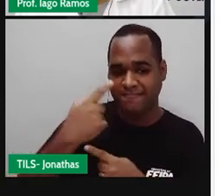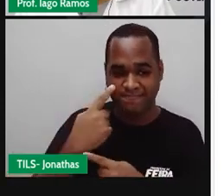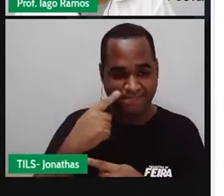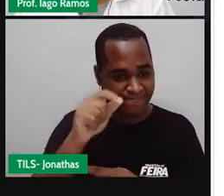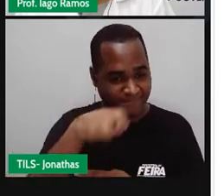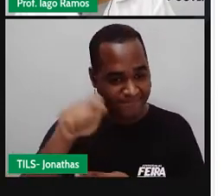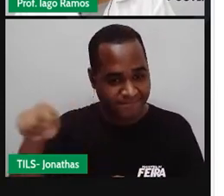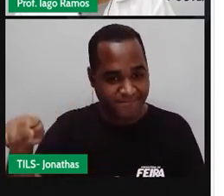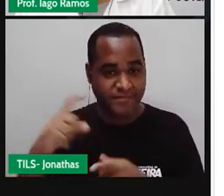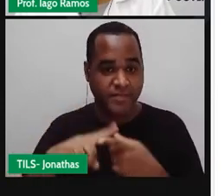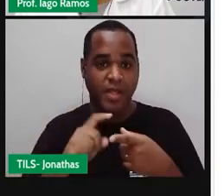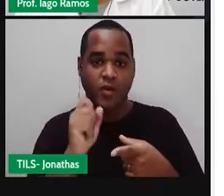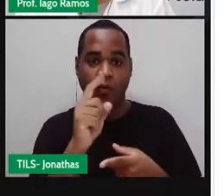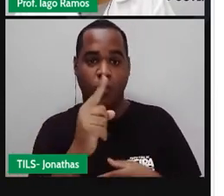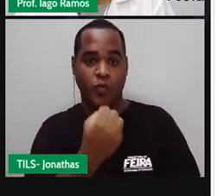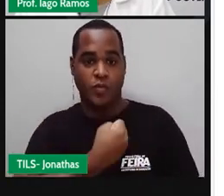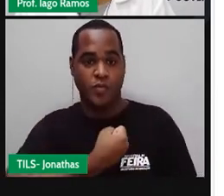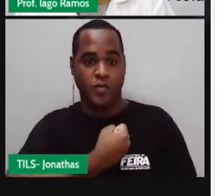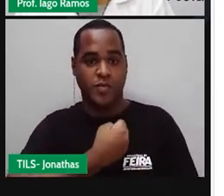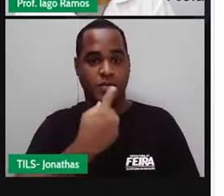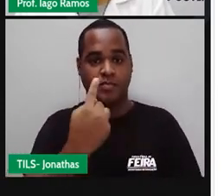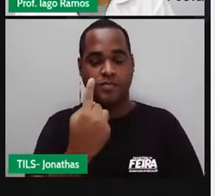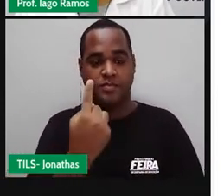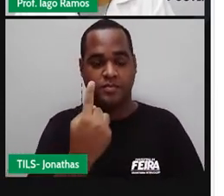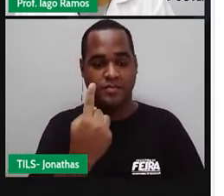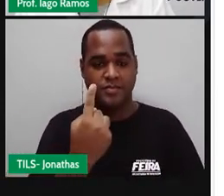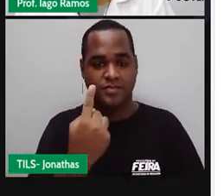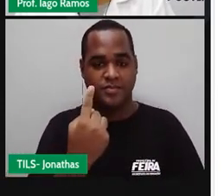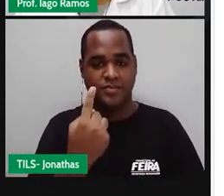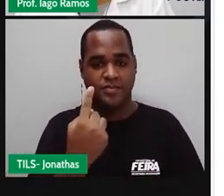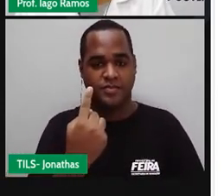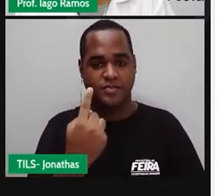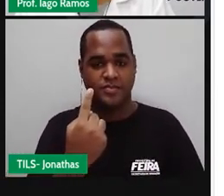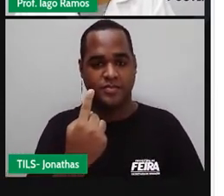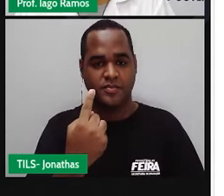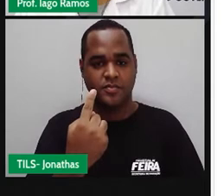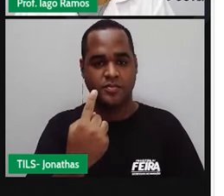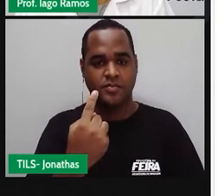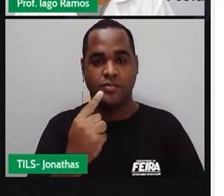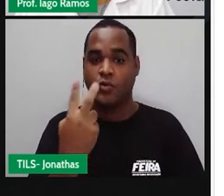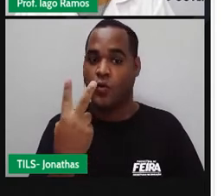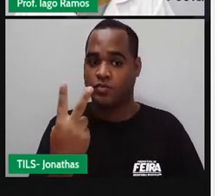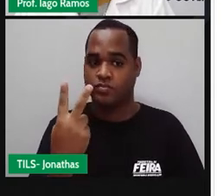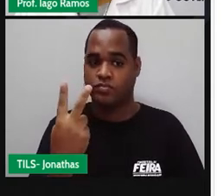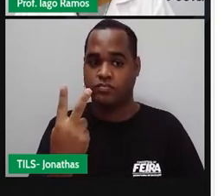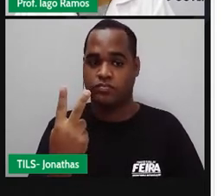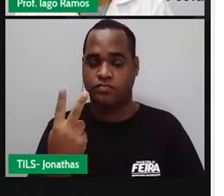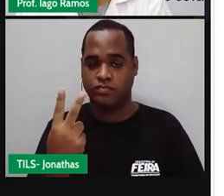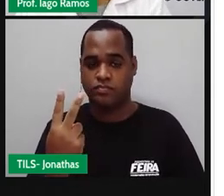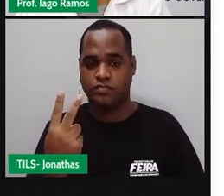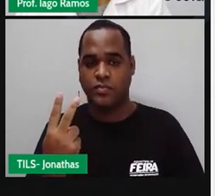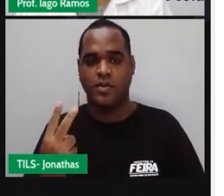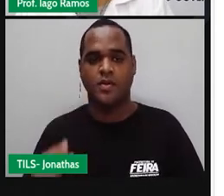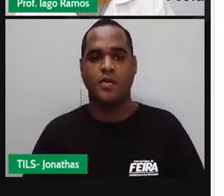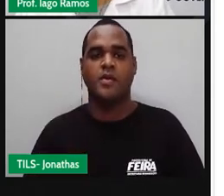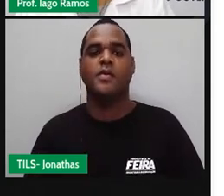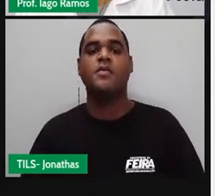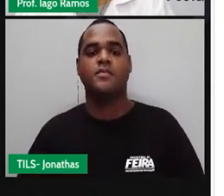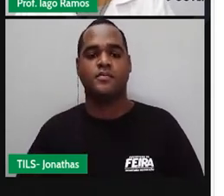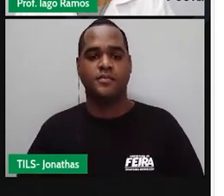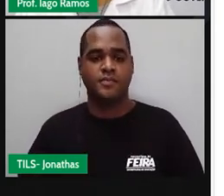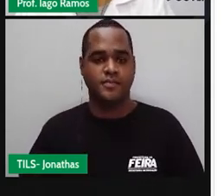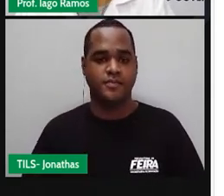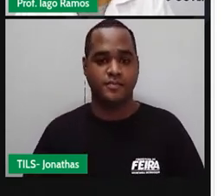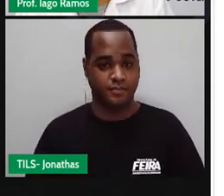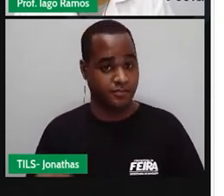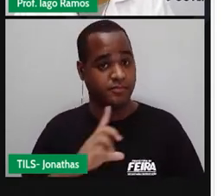fácil pedaço um olha só a onde eu risquei pedaço dois certo então uma barra dividida